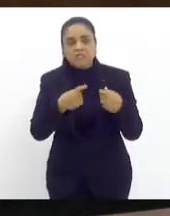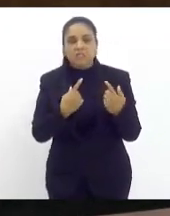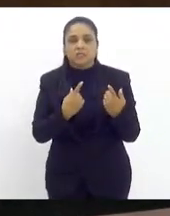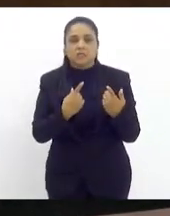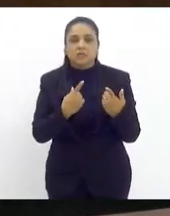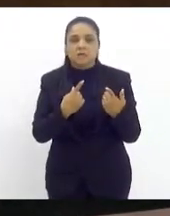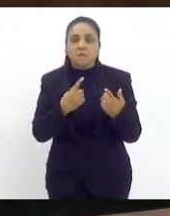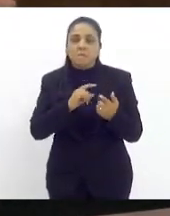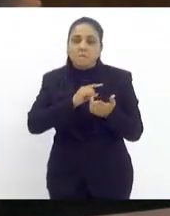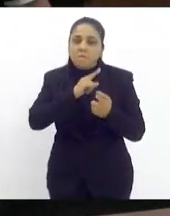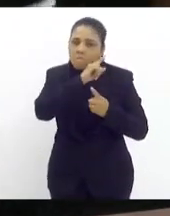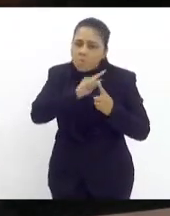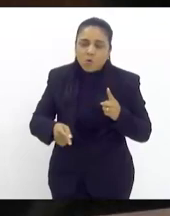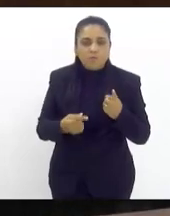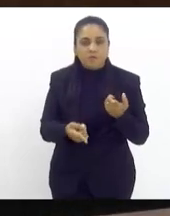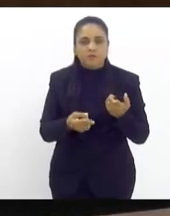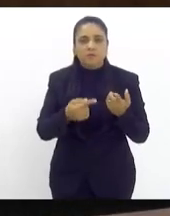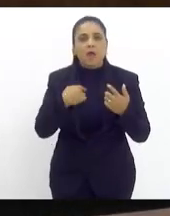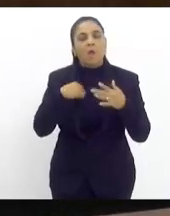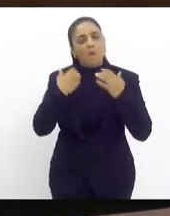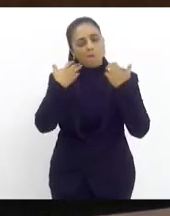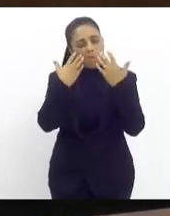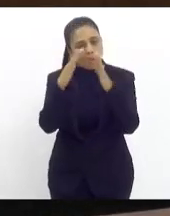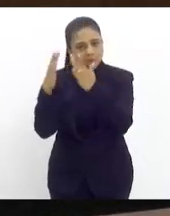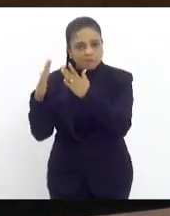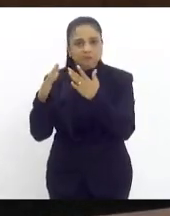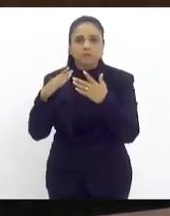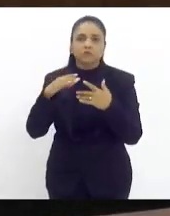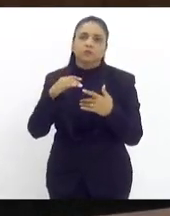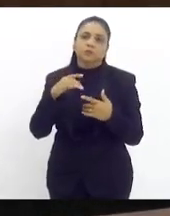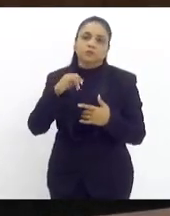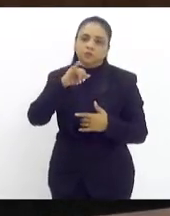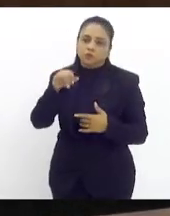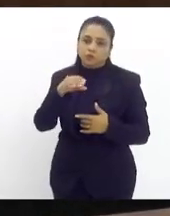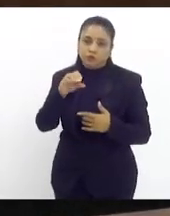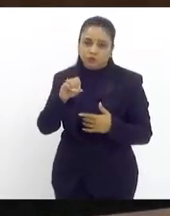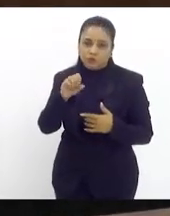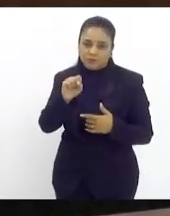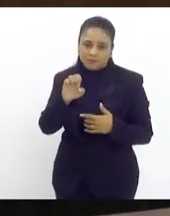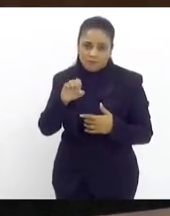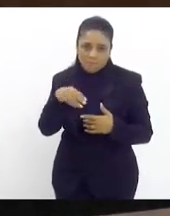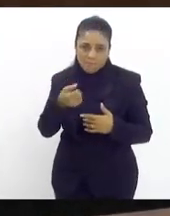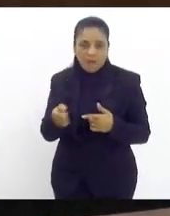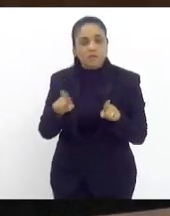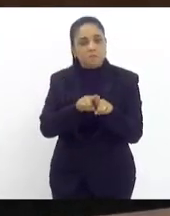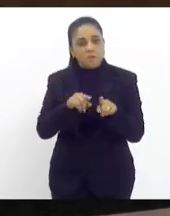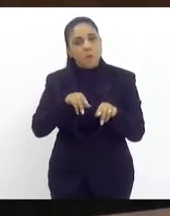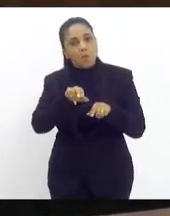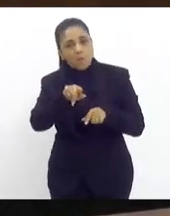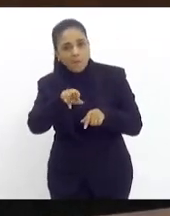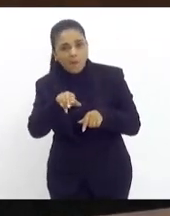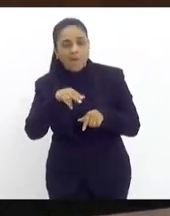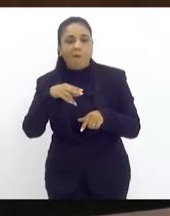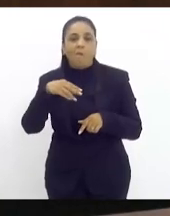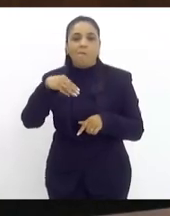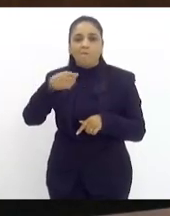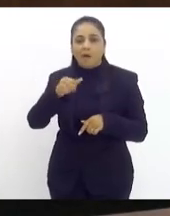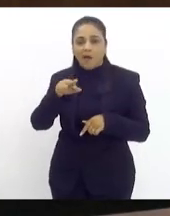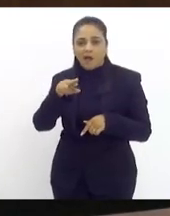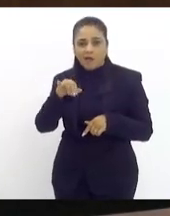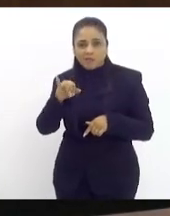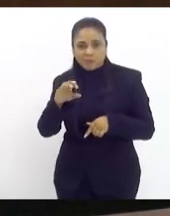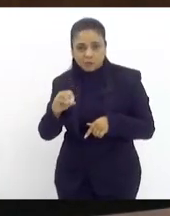parabenizo não somente o professor Josemar quanto ao meu irmão macho Pacheco que enquanto Conselheiro vice-presidente do Tribunal de Contas